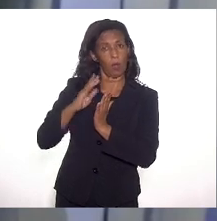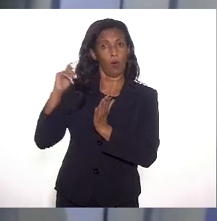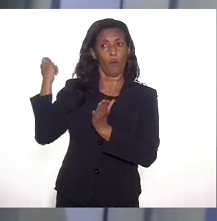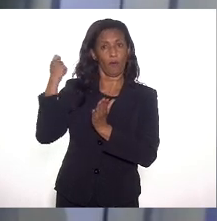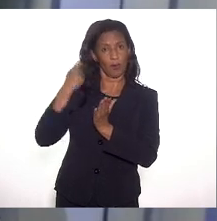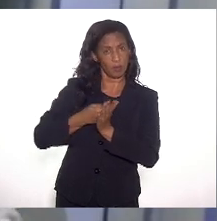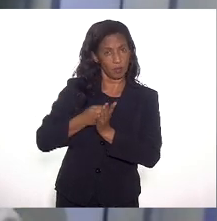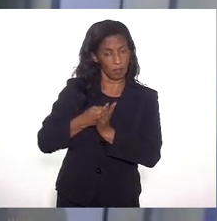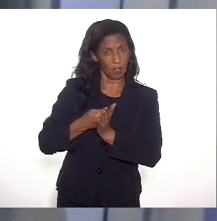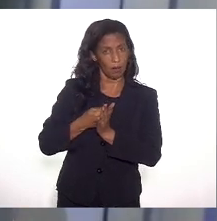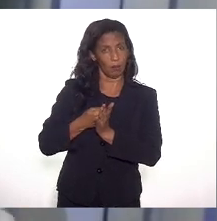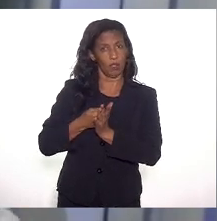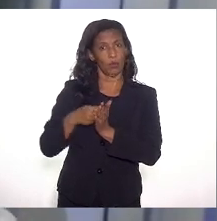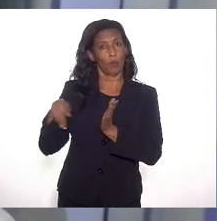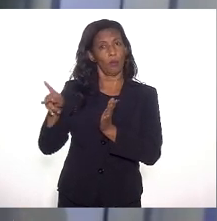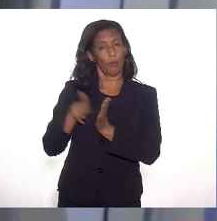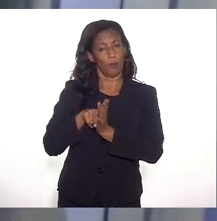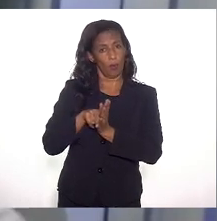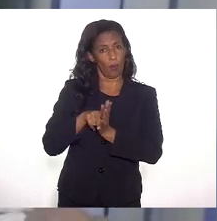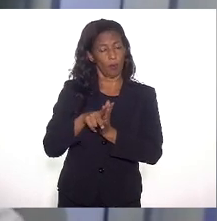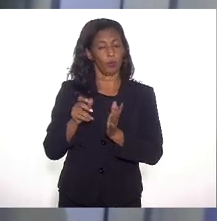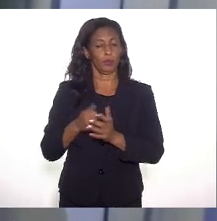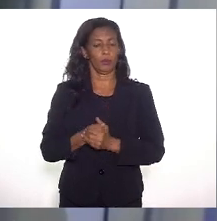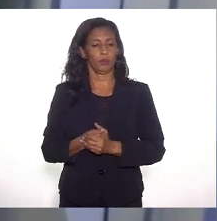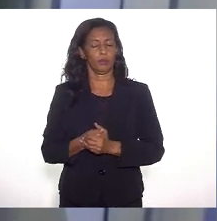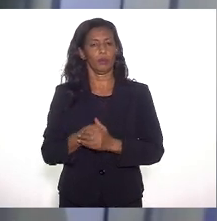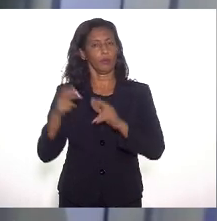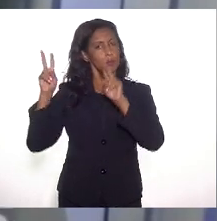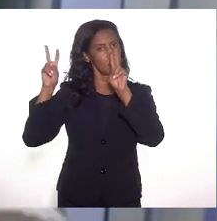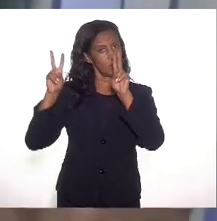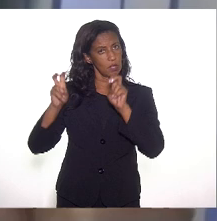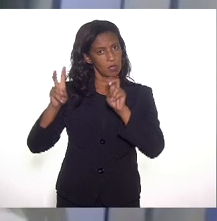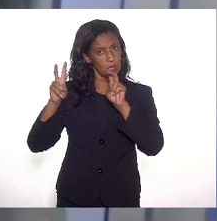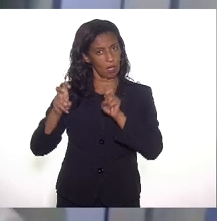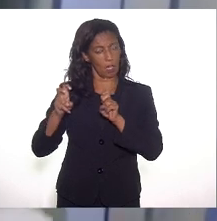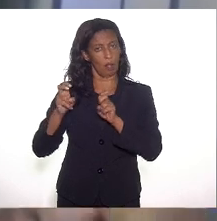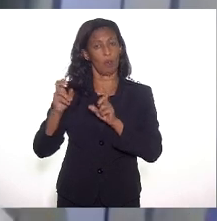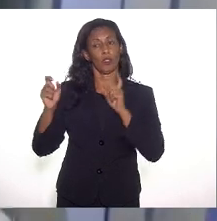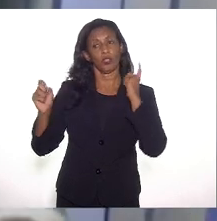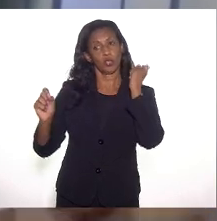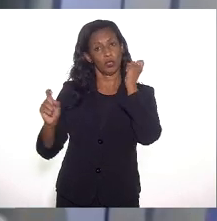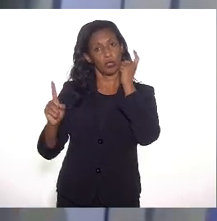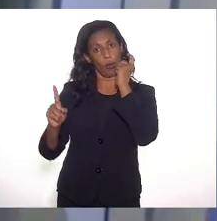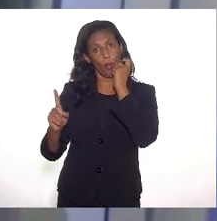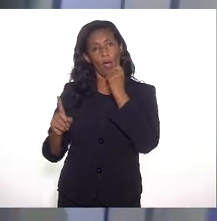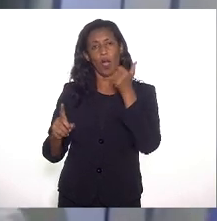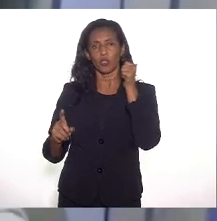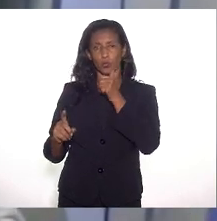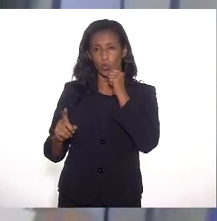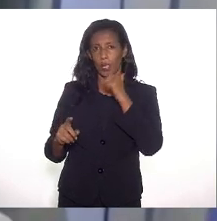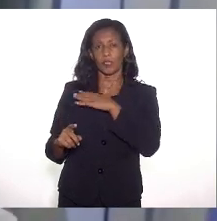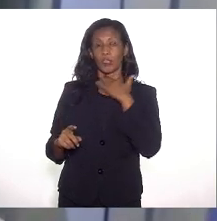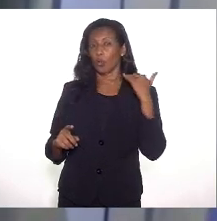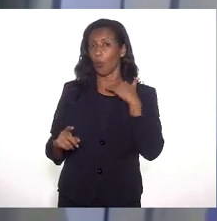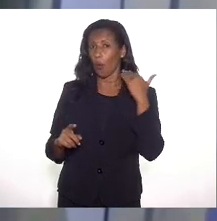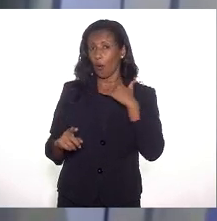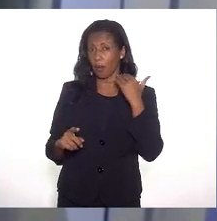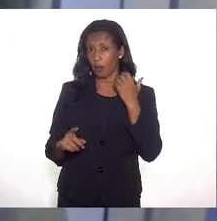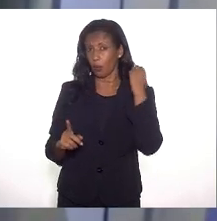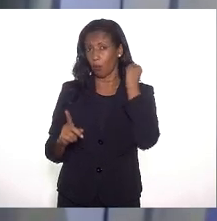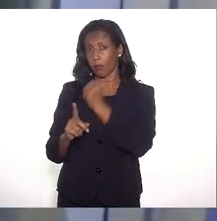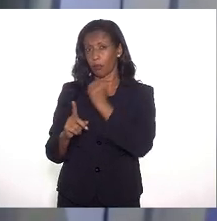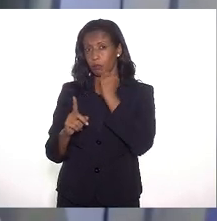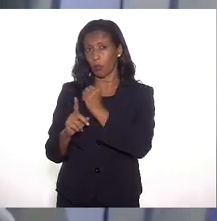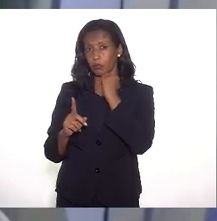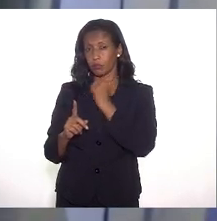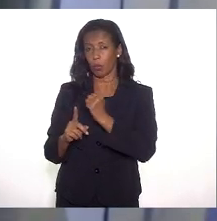financiamento adequado à complexidade desse tema, que estão matando as mulheres do Rio de Janeiro como se não valessem nada,